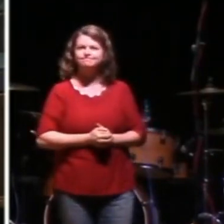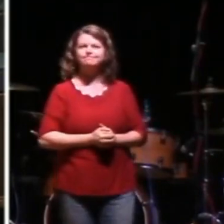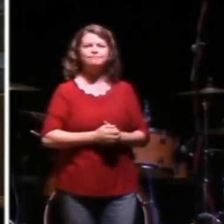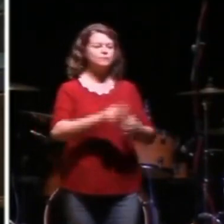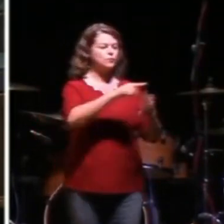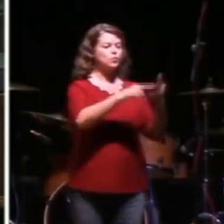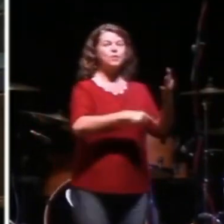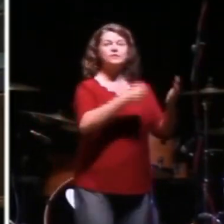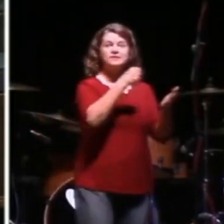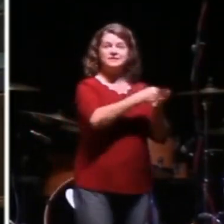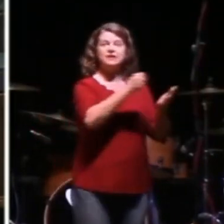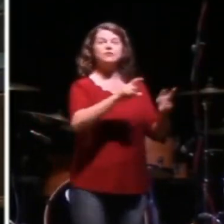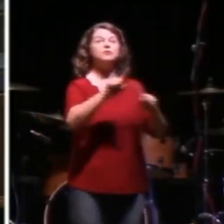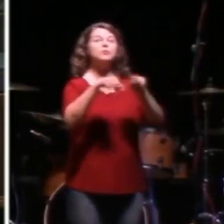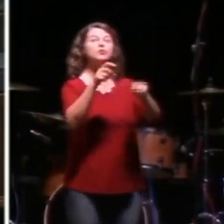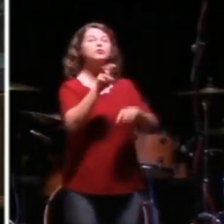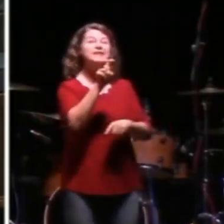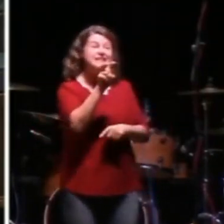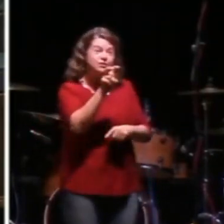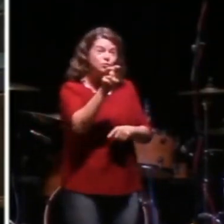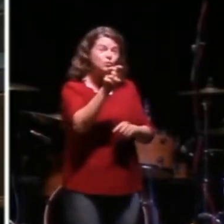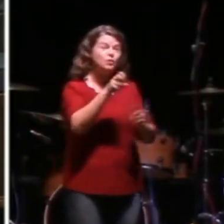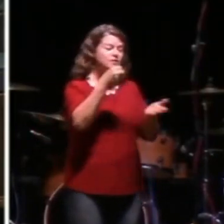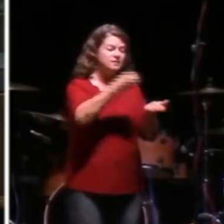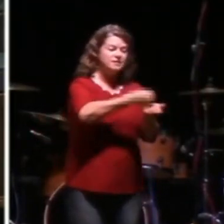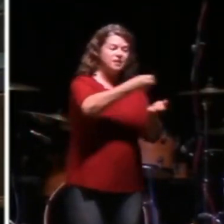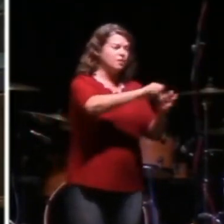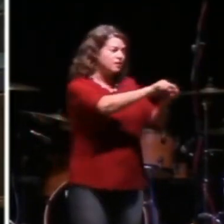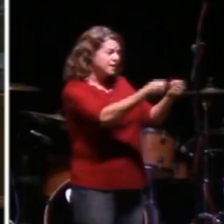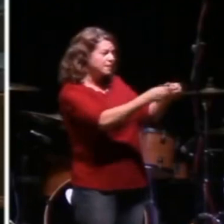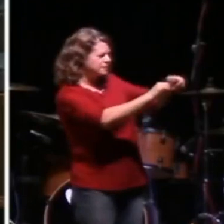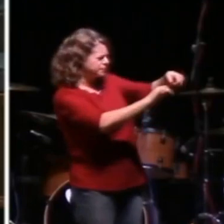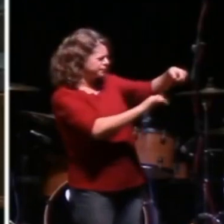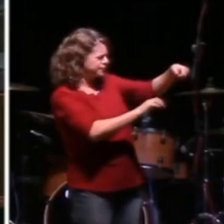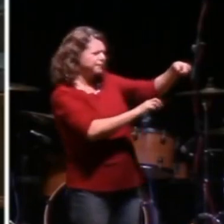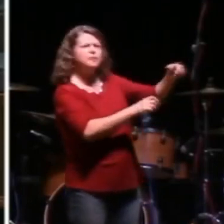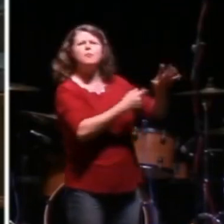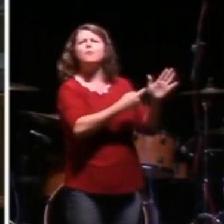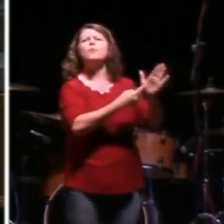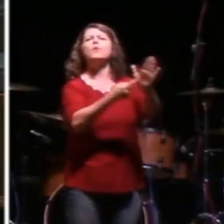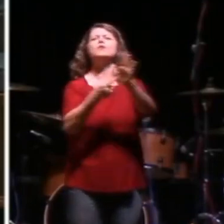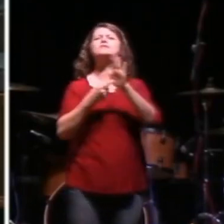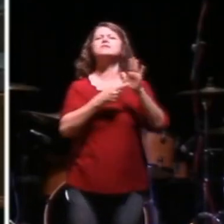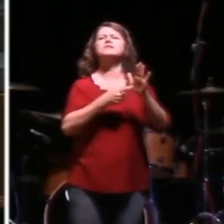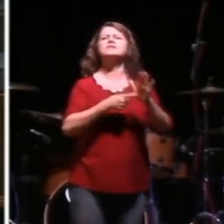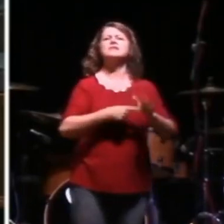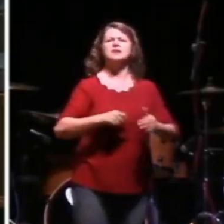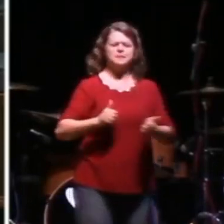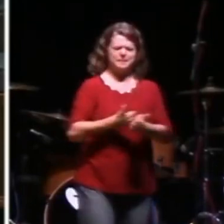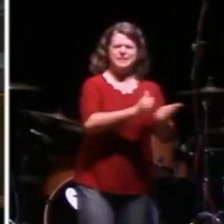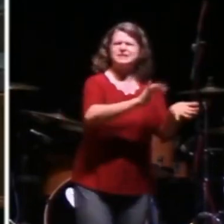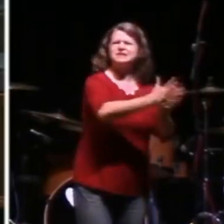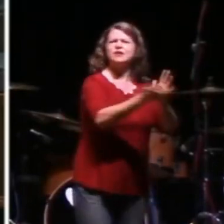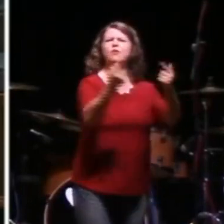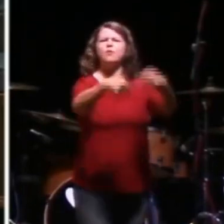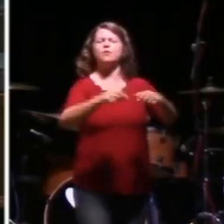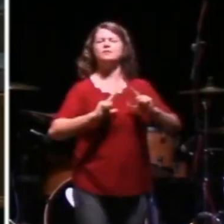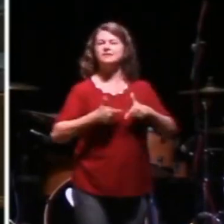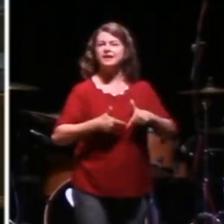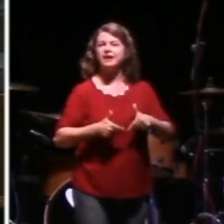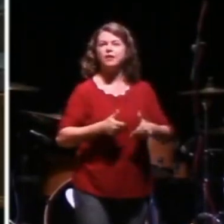quinto o quinto sendo quebrado fala sobre perseguição contra o povo de israel o sexto selo